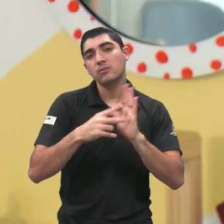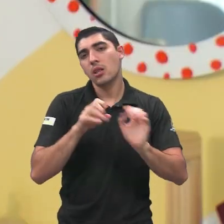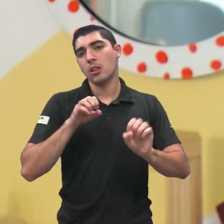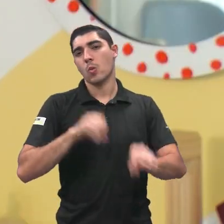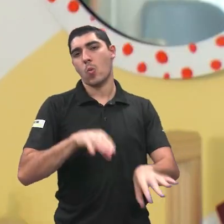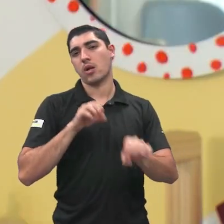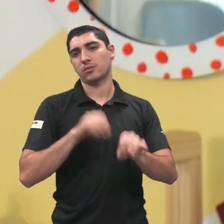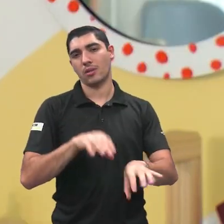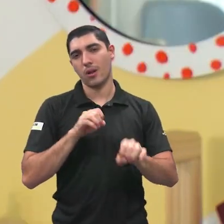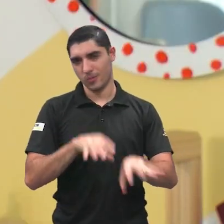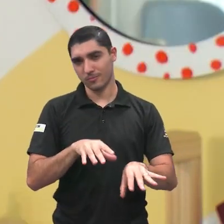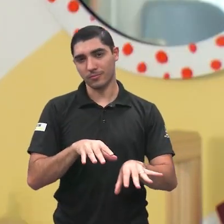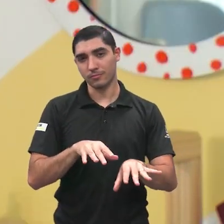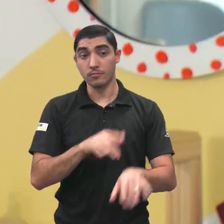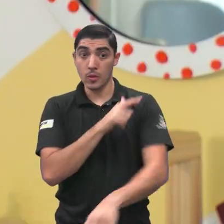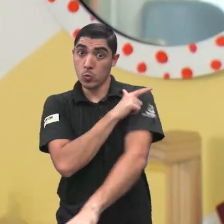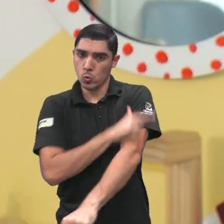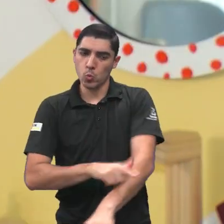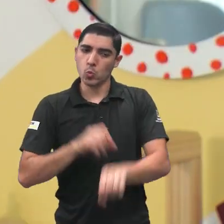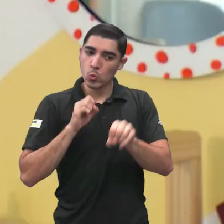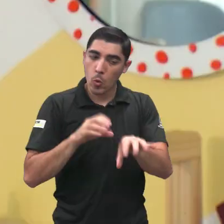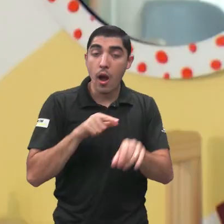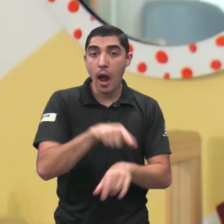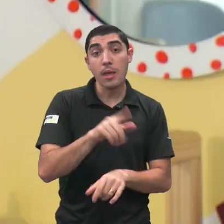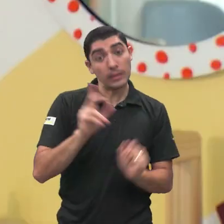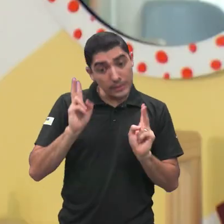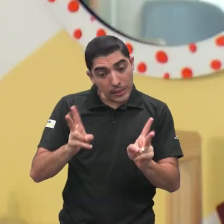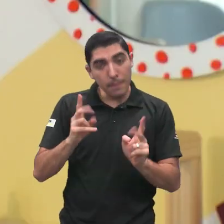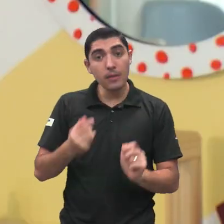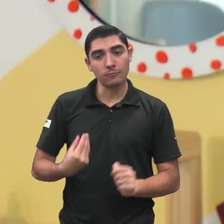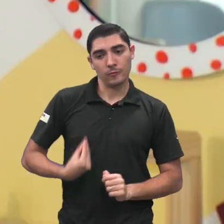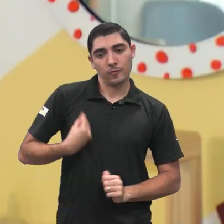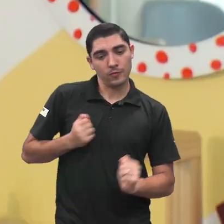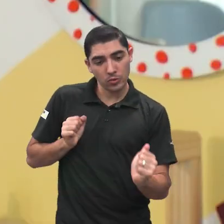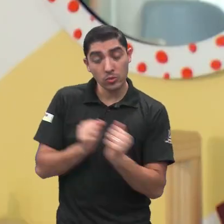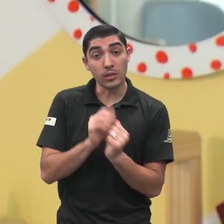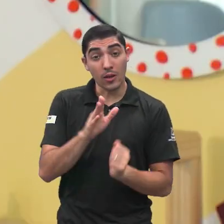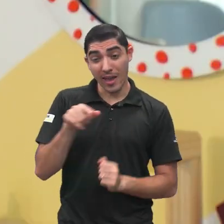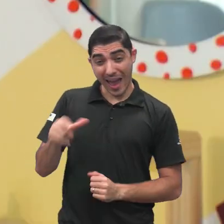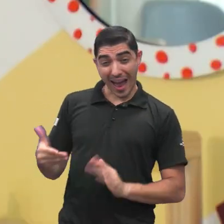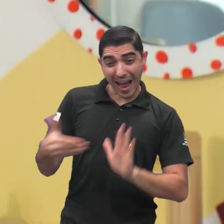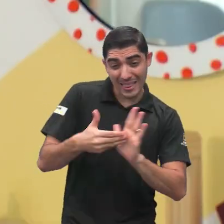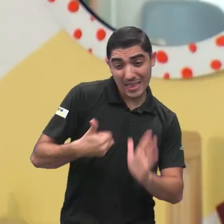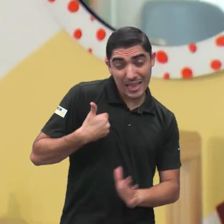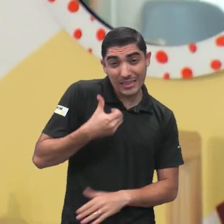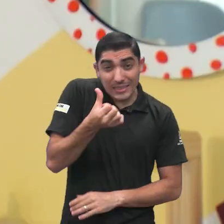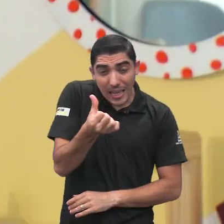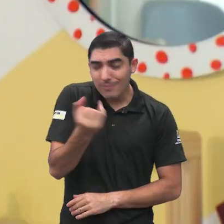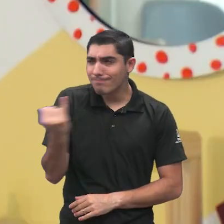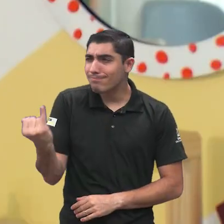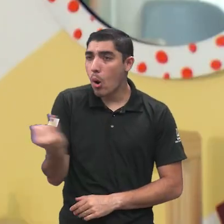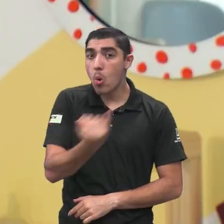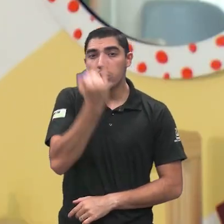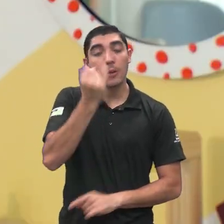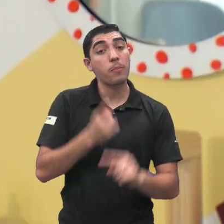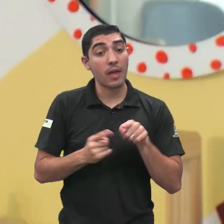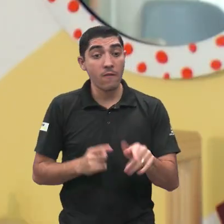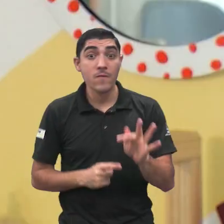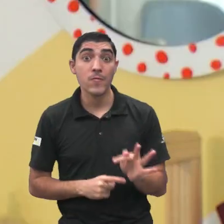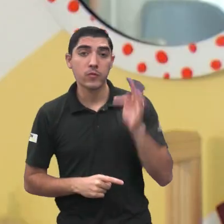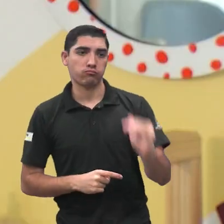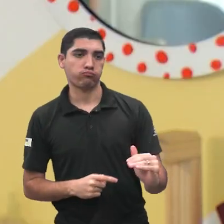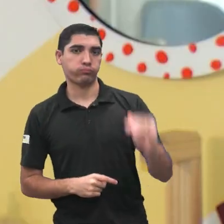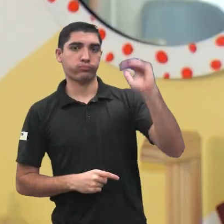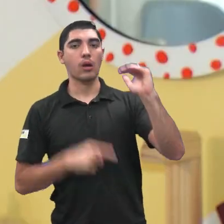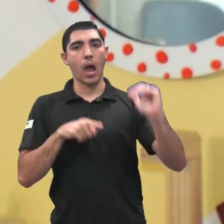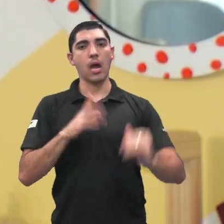si. É a educação em si, mas uma educação presente. Eu acho que esses primeiros 6 anos são fundamentais para moldar o adulto que ele vai ser daí para